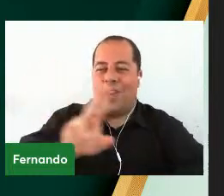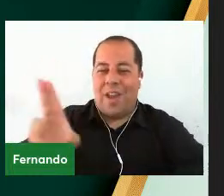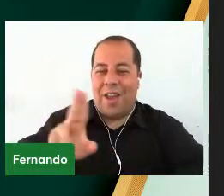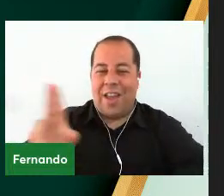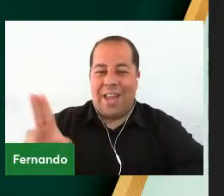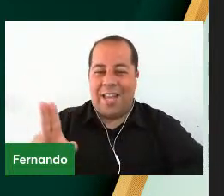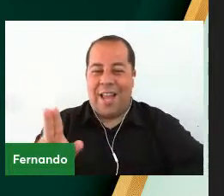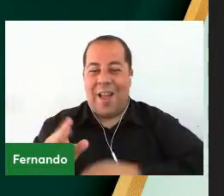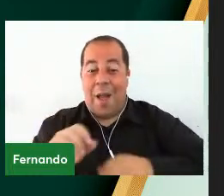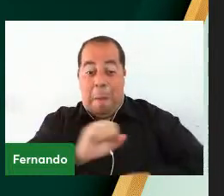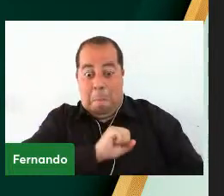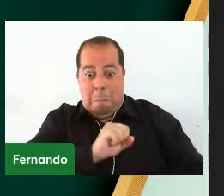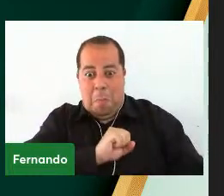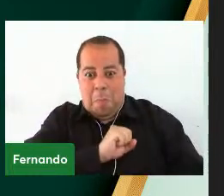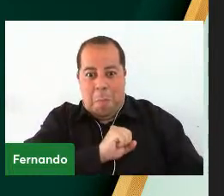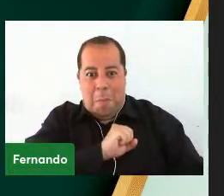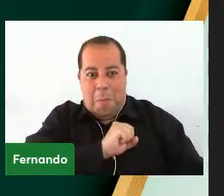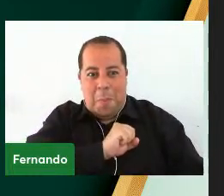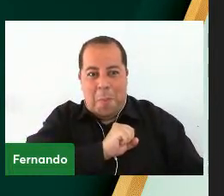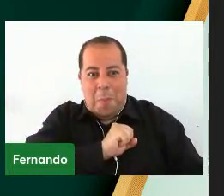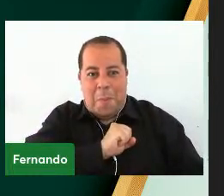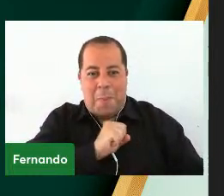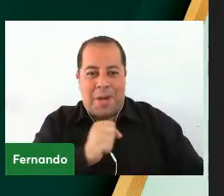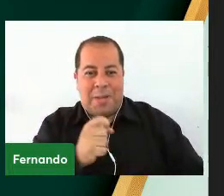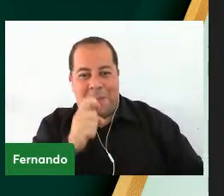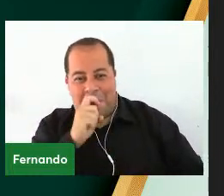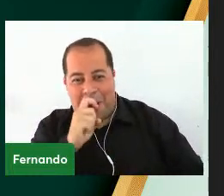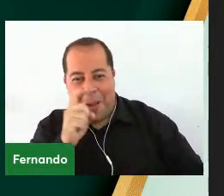mais forte o coração daqueles que o amam.